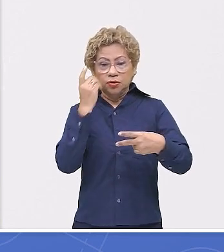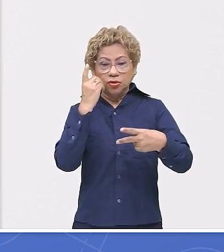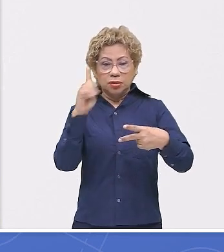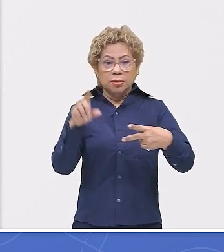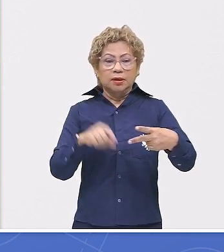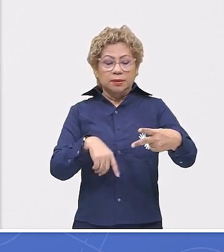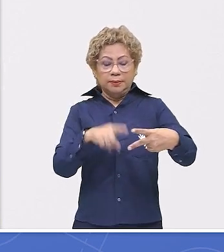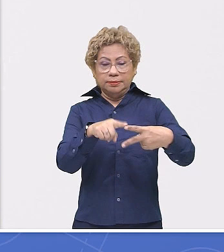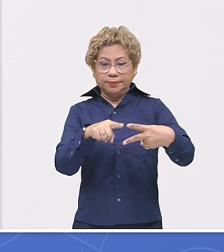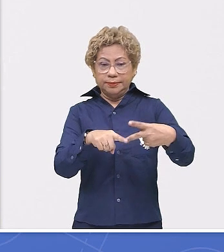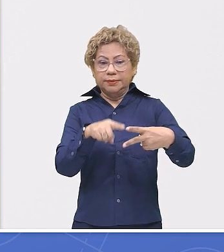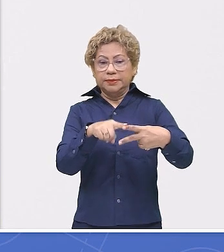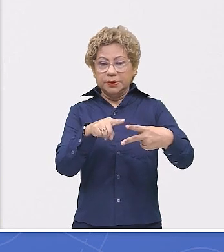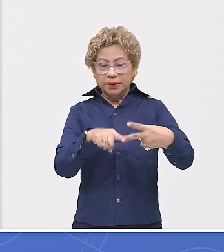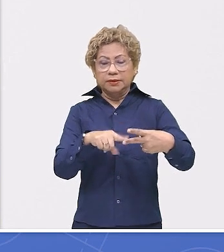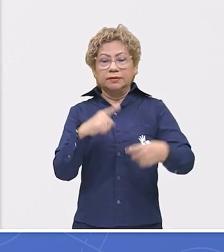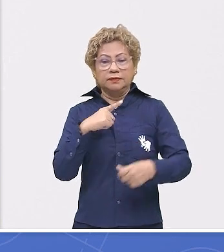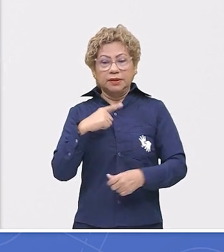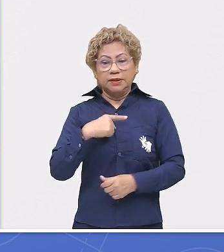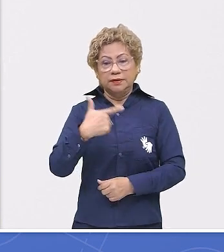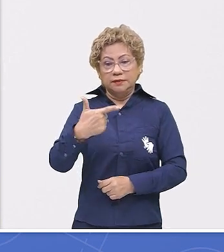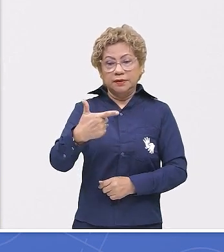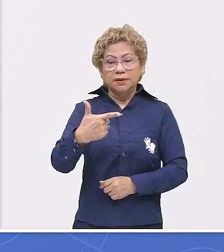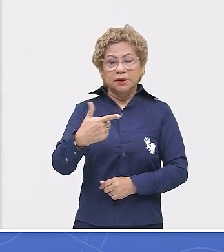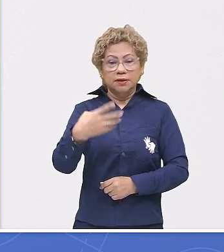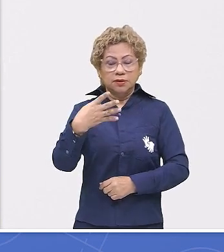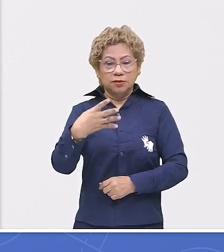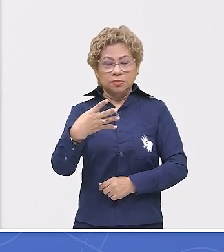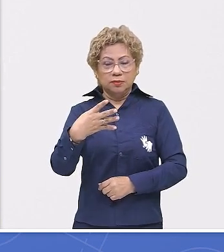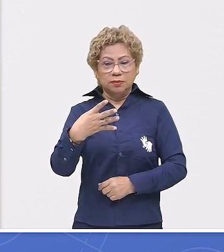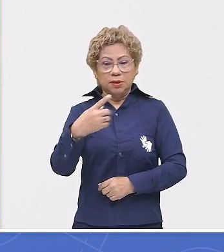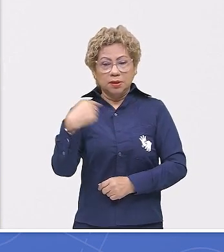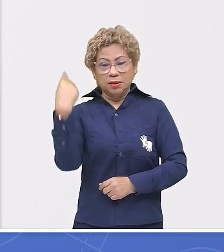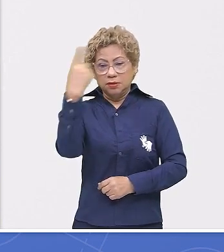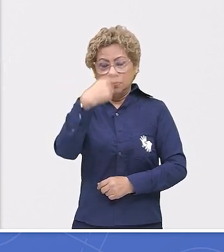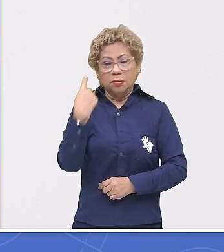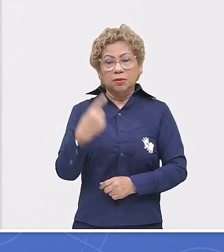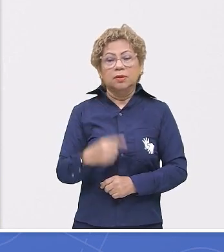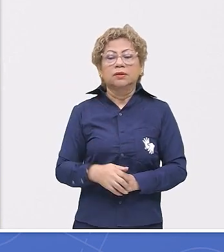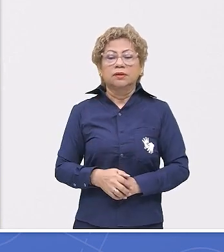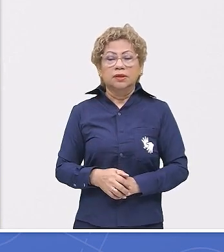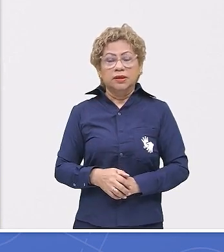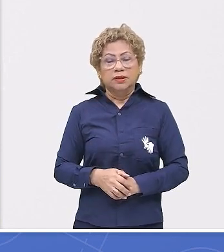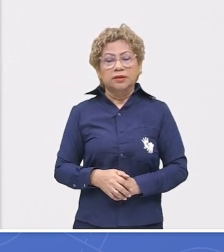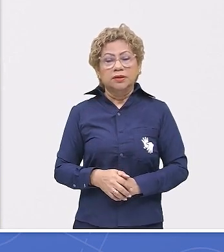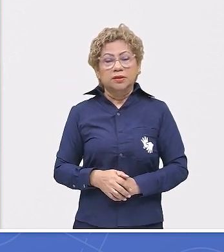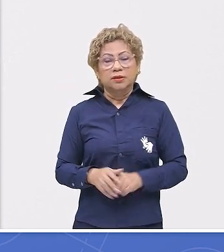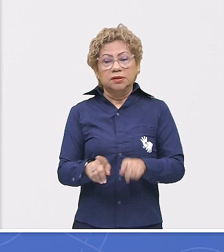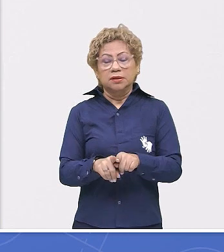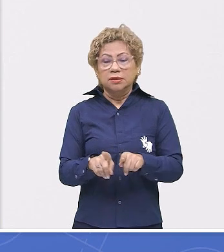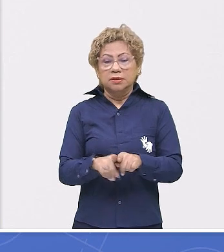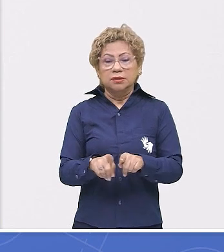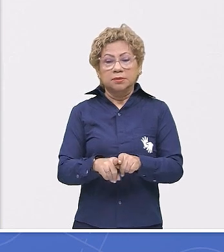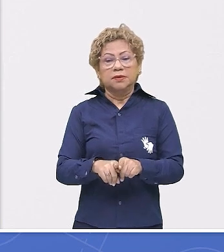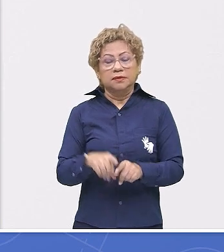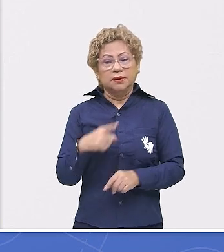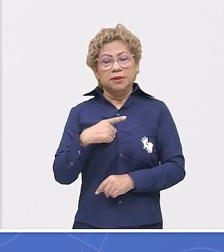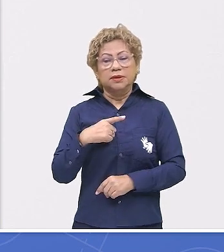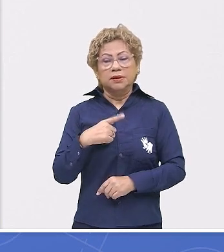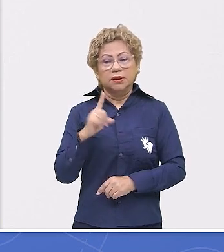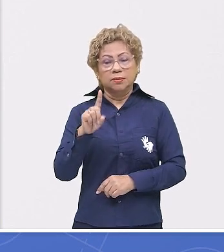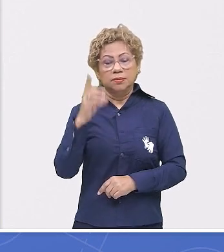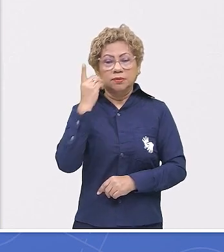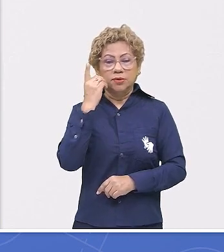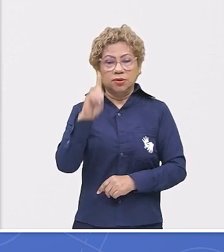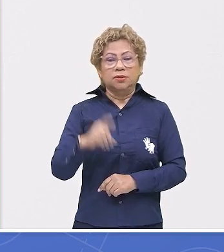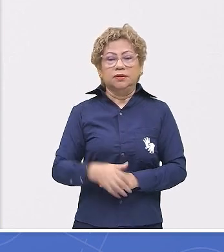ter, né, essa duração aí de 24 horas ou um dia, tá? E isso, tá, é dado através do quê? Do movimento